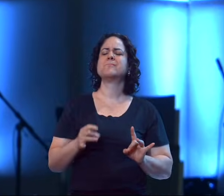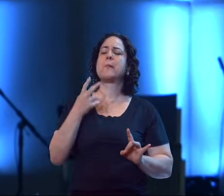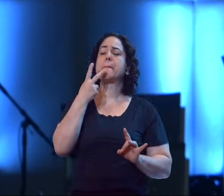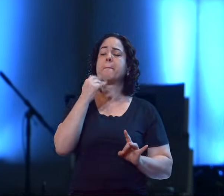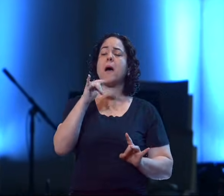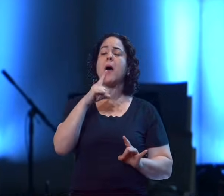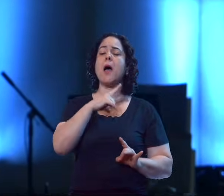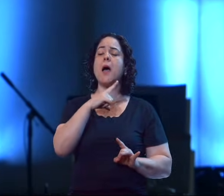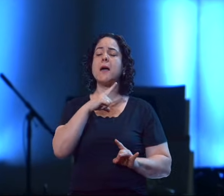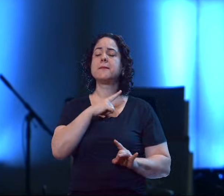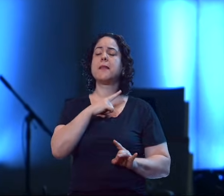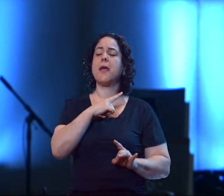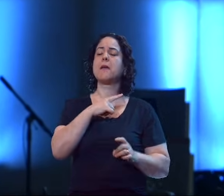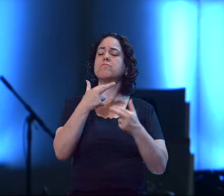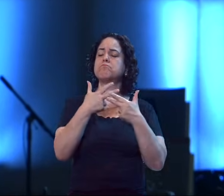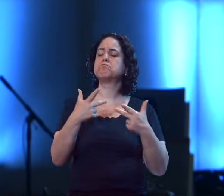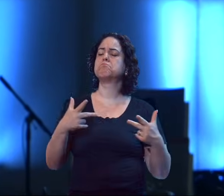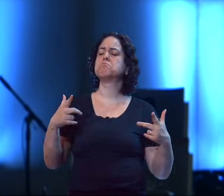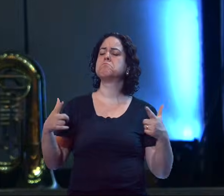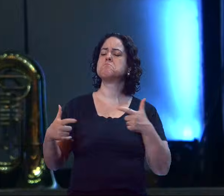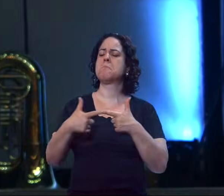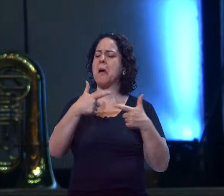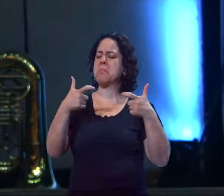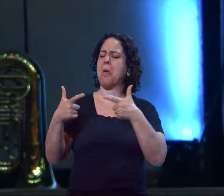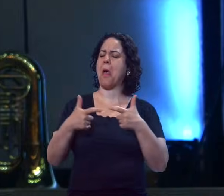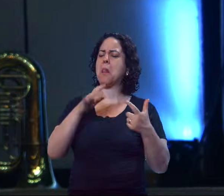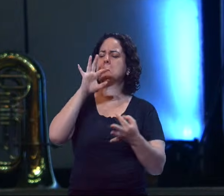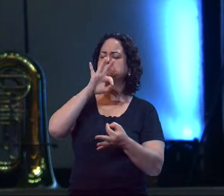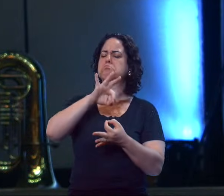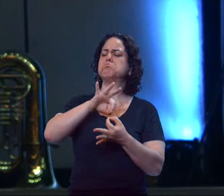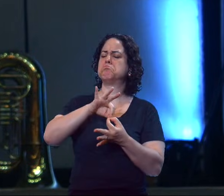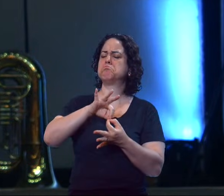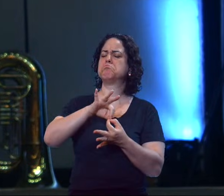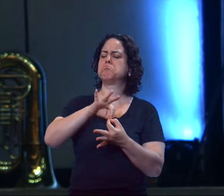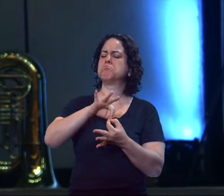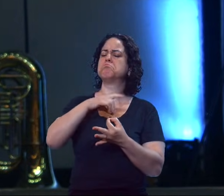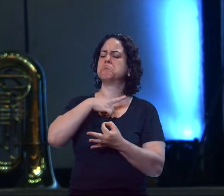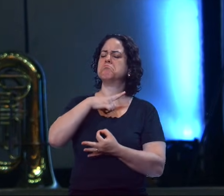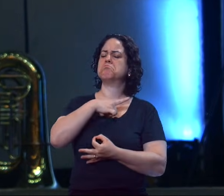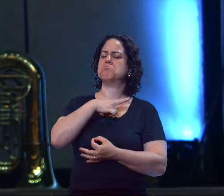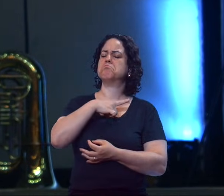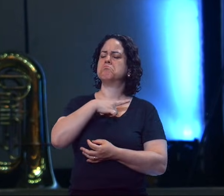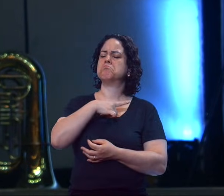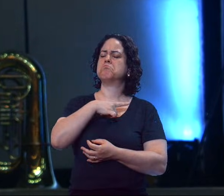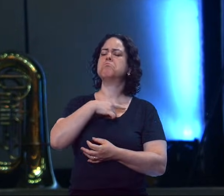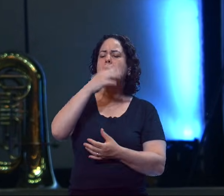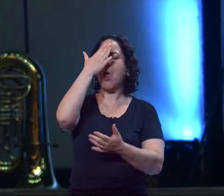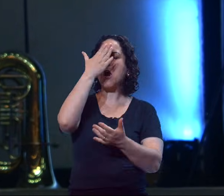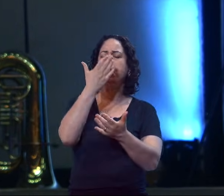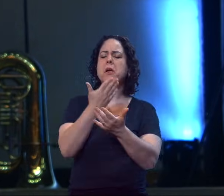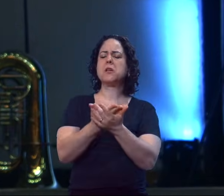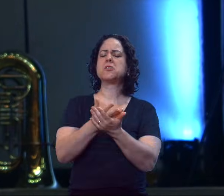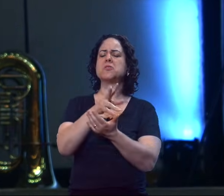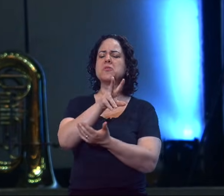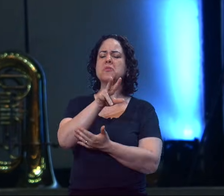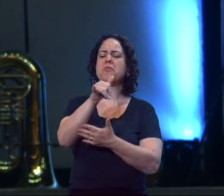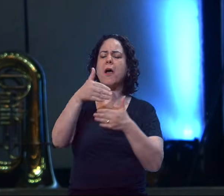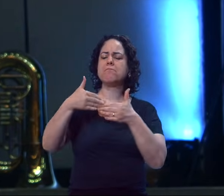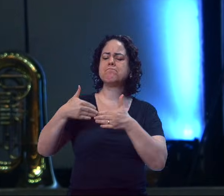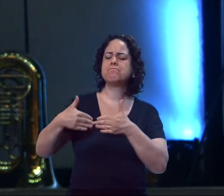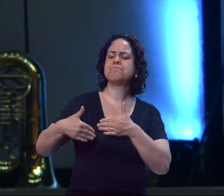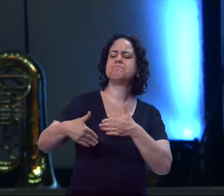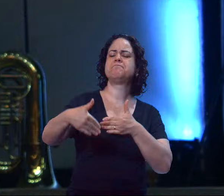existem enfrentamentos que os teus filhos estão vivendo, que eu creio que nos próximos